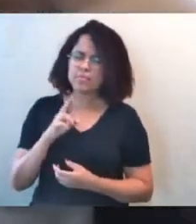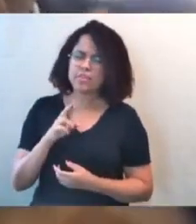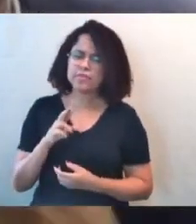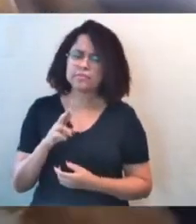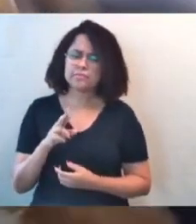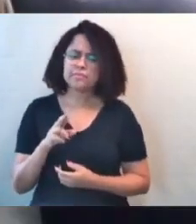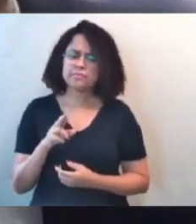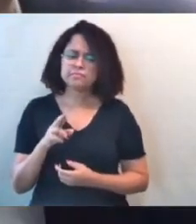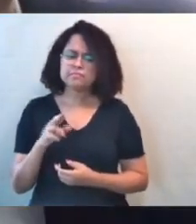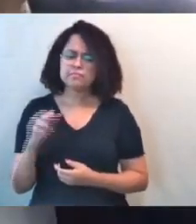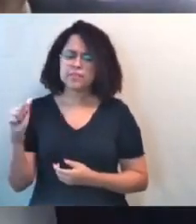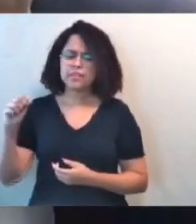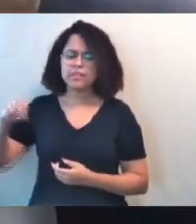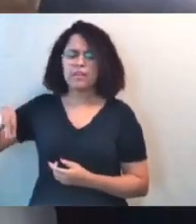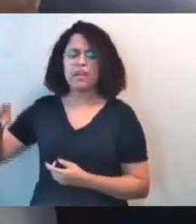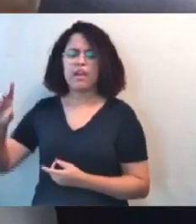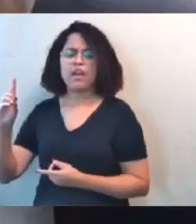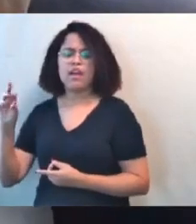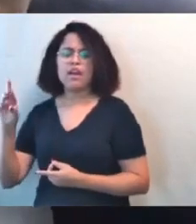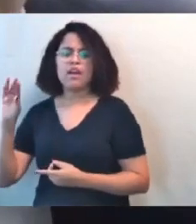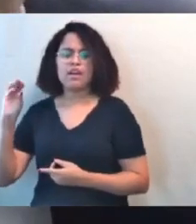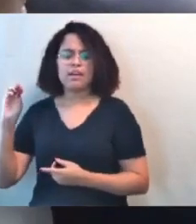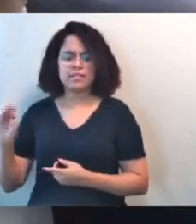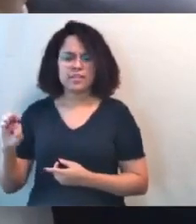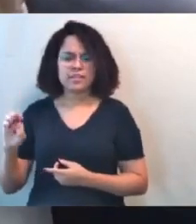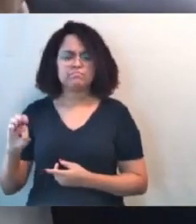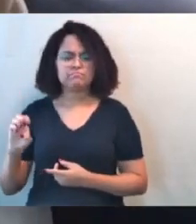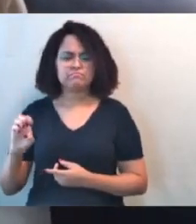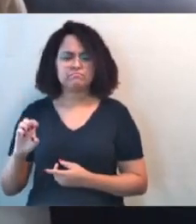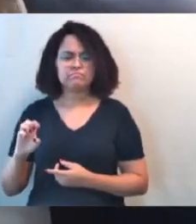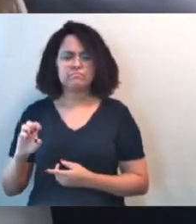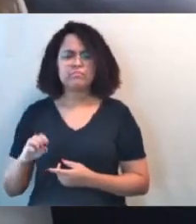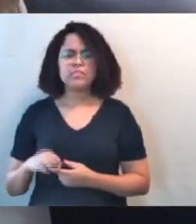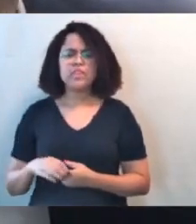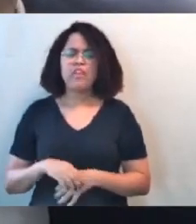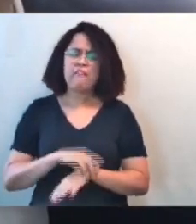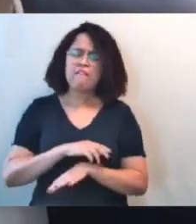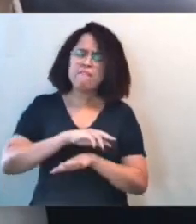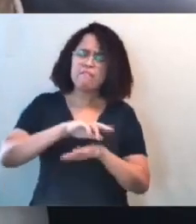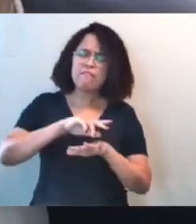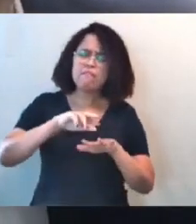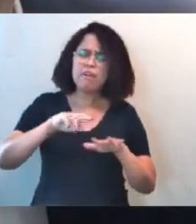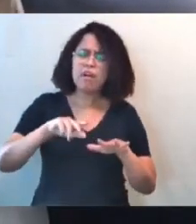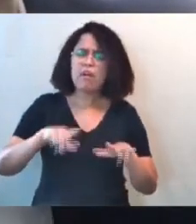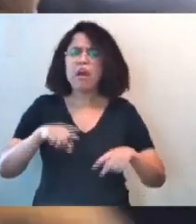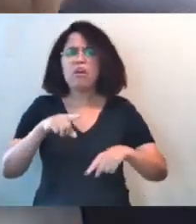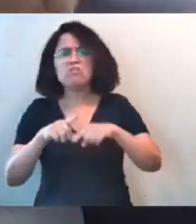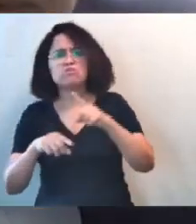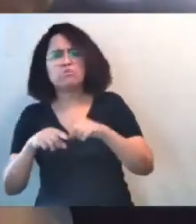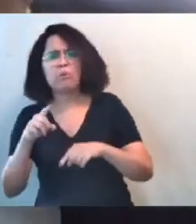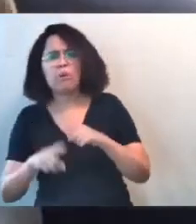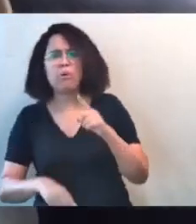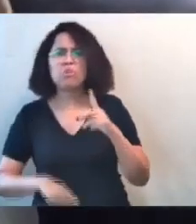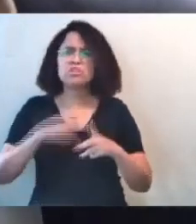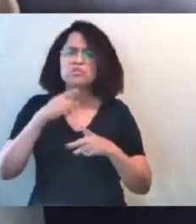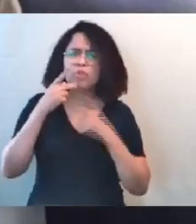eu discordo do entendimento. O entendimento, então, assim, como muitas outras coisas foram faladas, há um